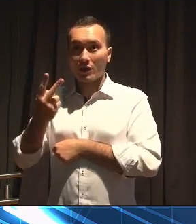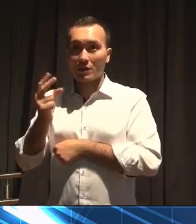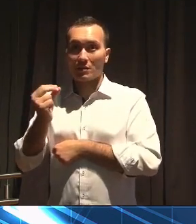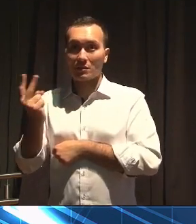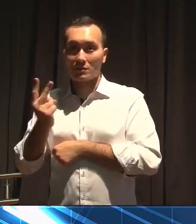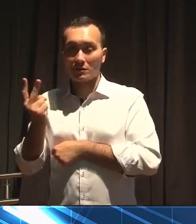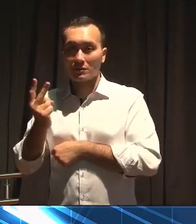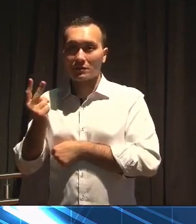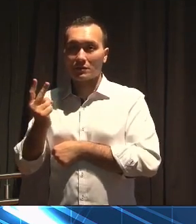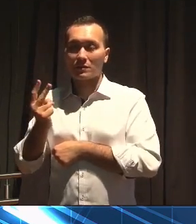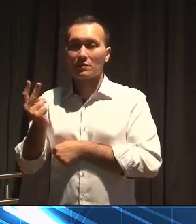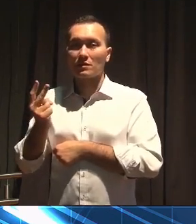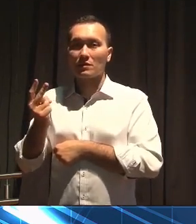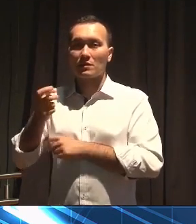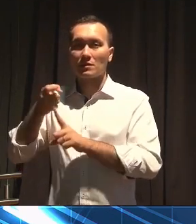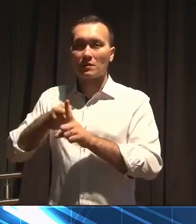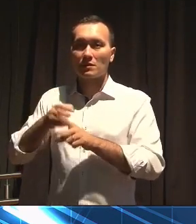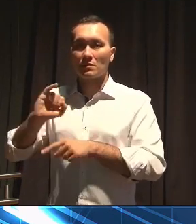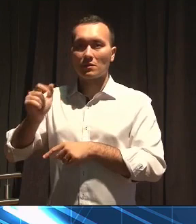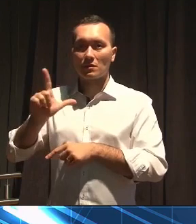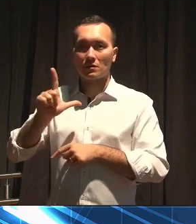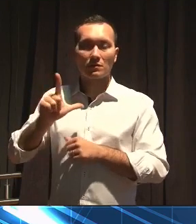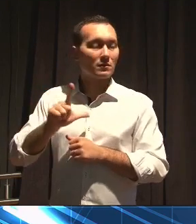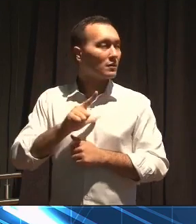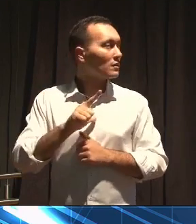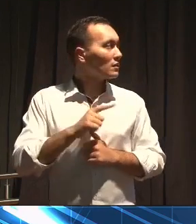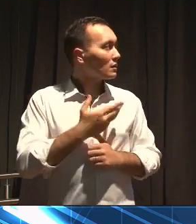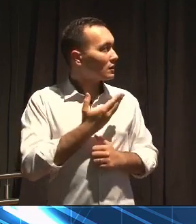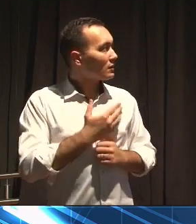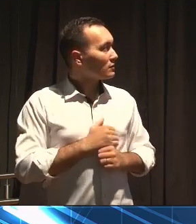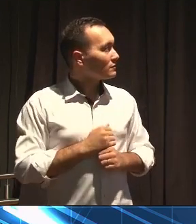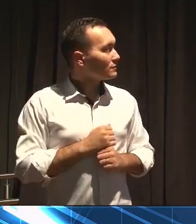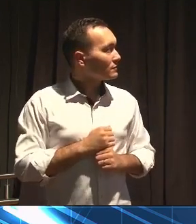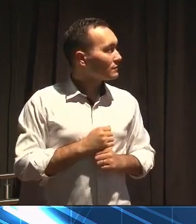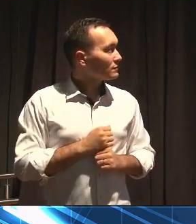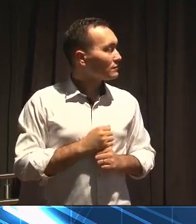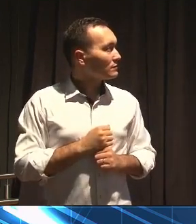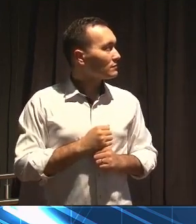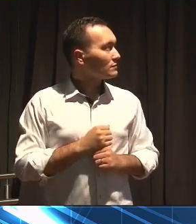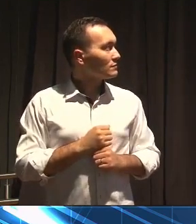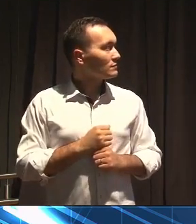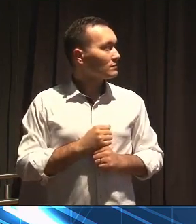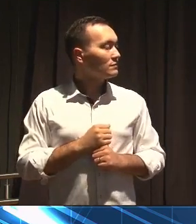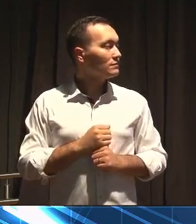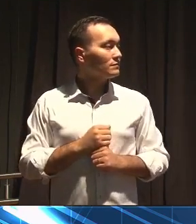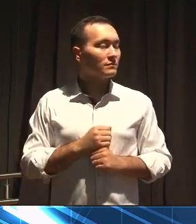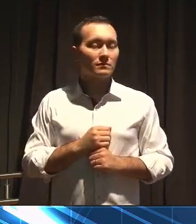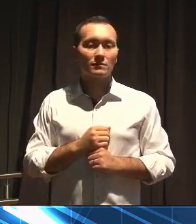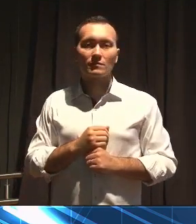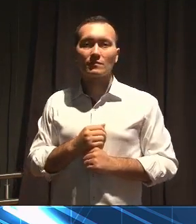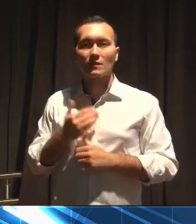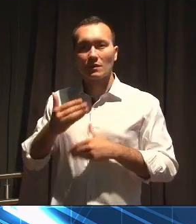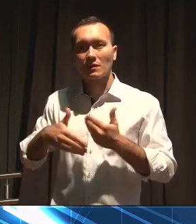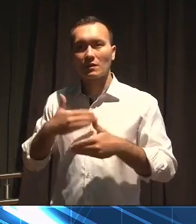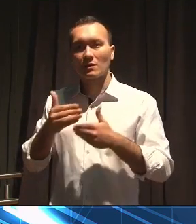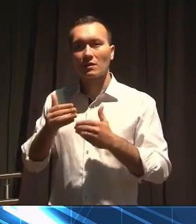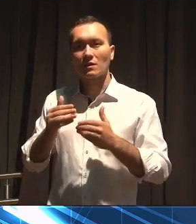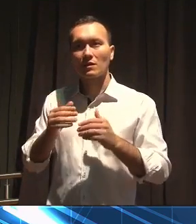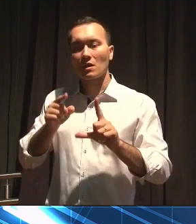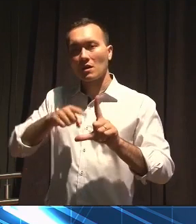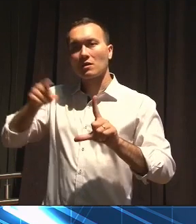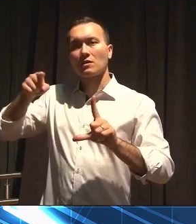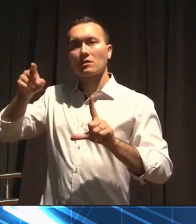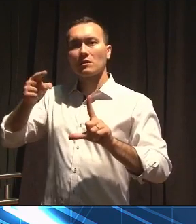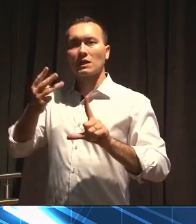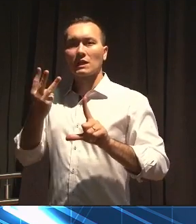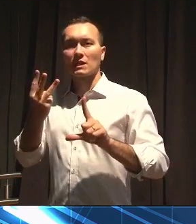como eu falei anteriormente, e nós atingimos um valor de 13 milhões de eventos de negócio. Então, a gente teve,